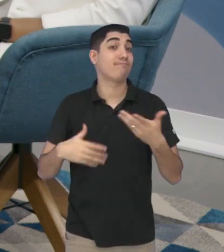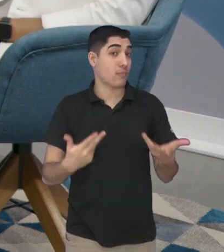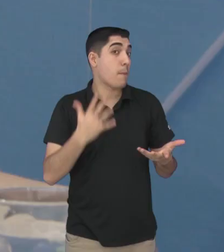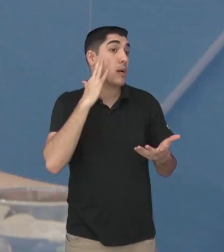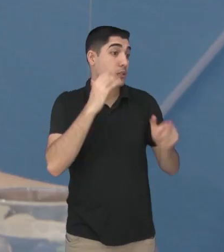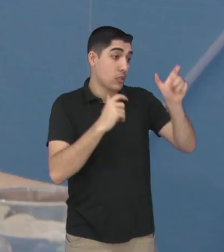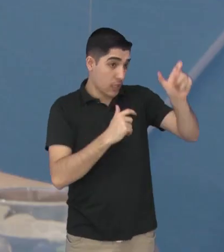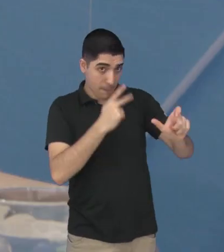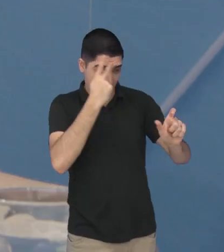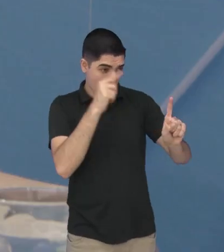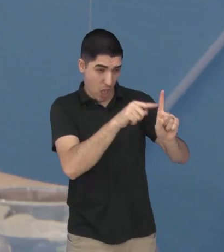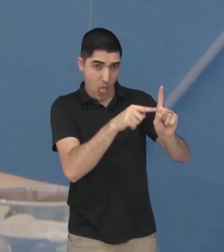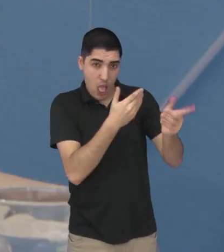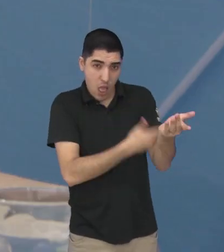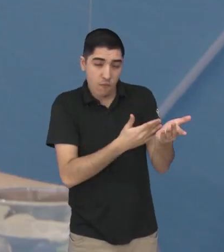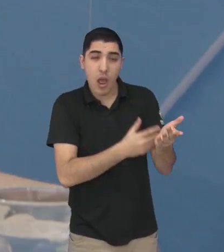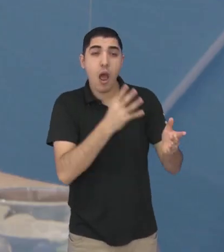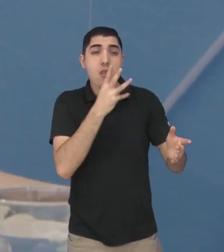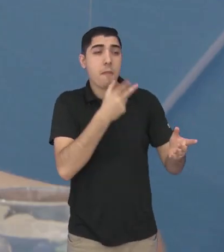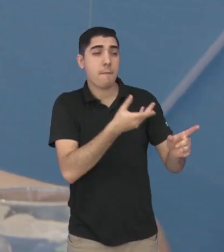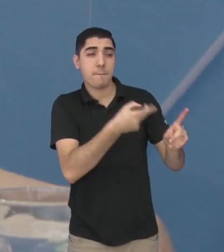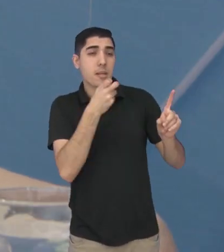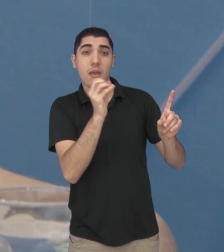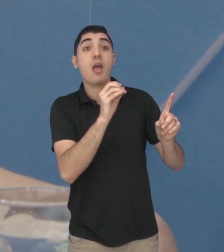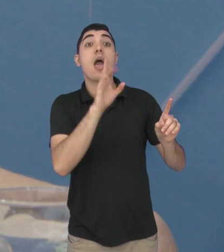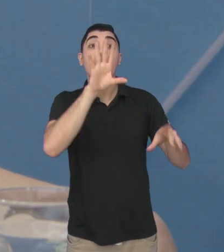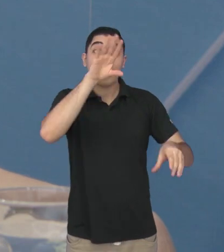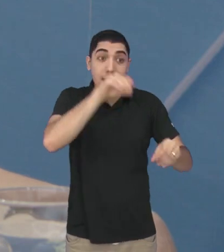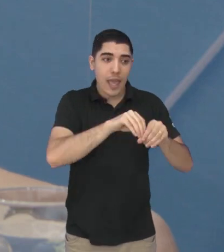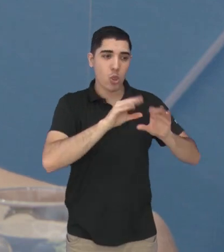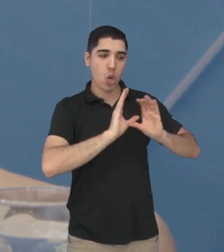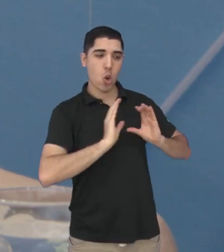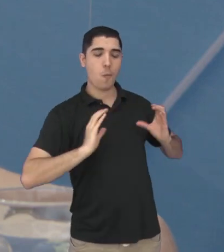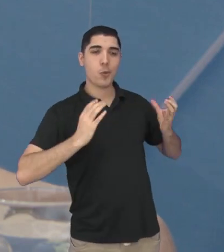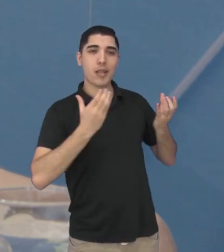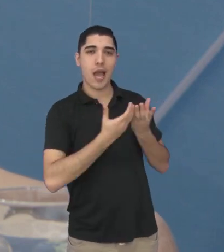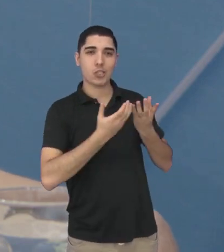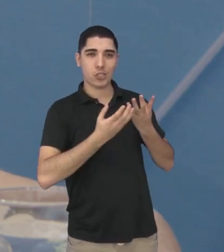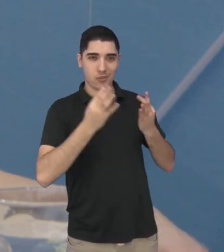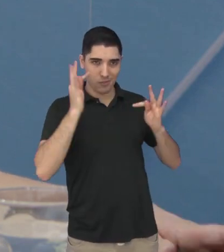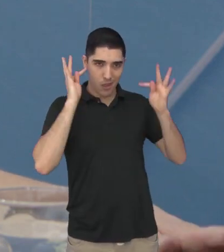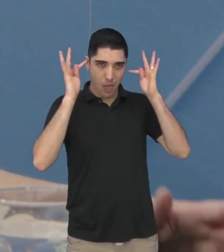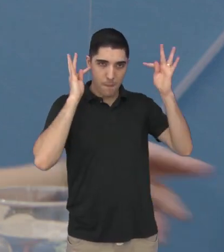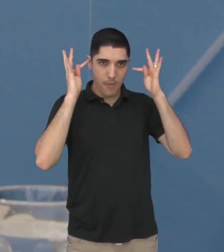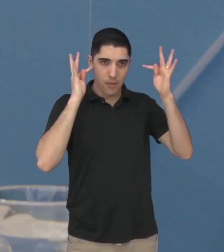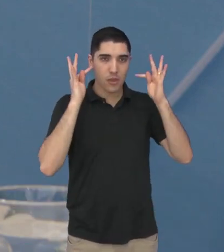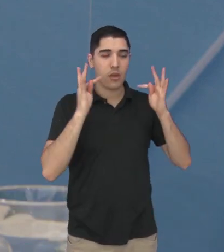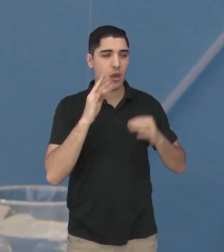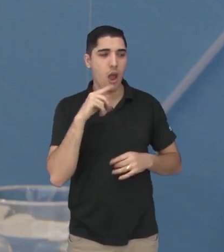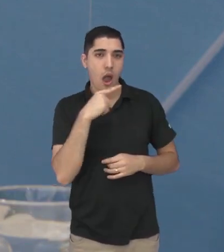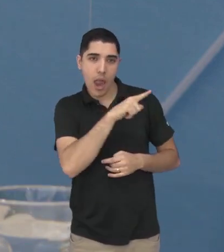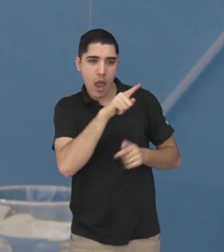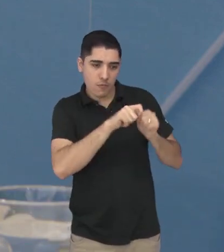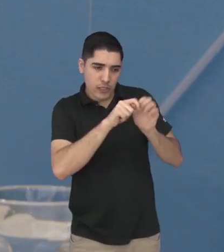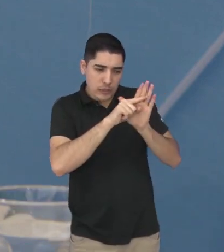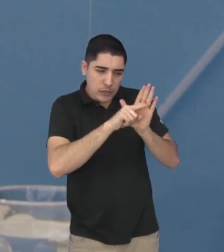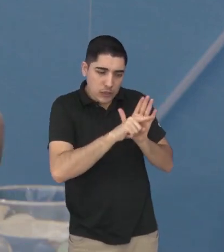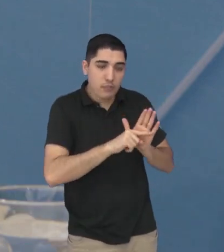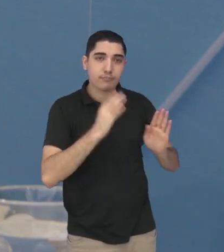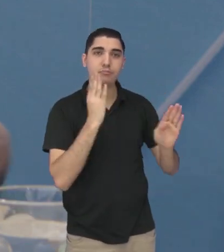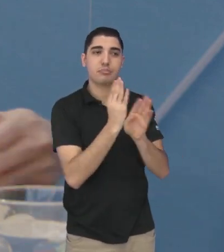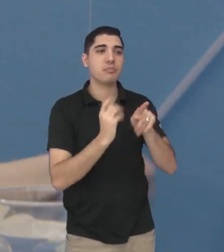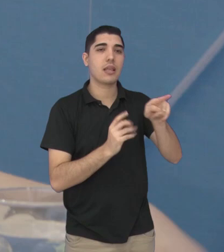deteriorada? E é engraçado porque esse estudo foi feito dentro das comunidades terapêuticas. Então, as famílias que estavam ali